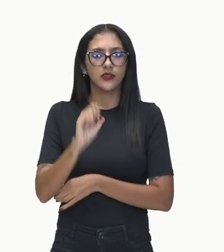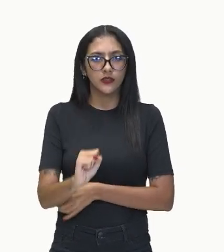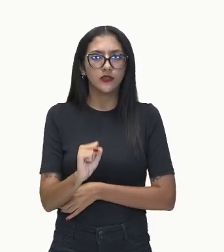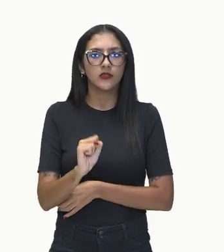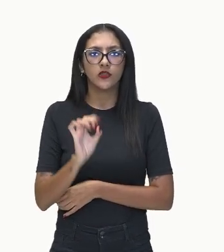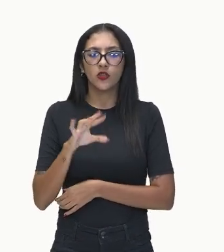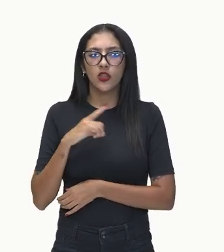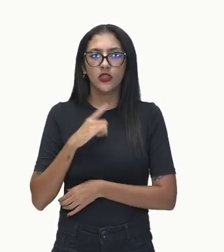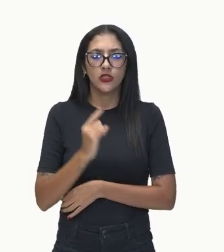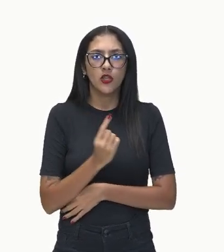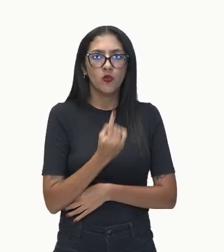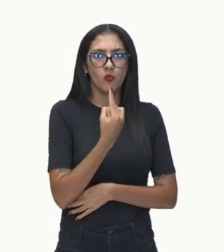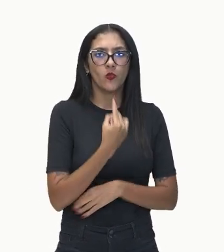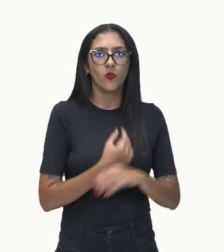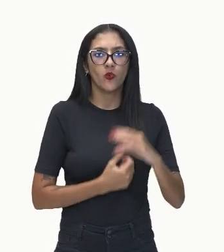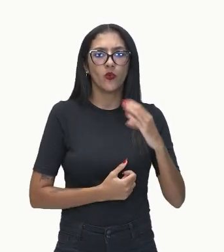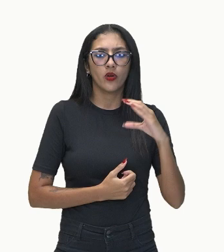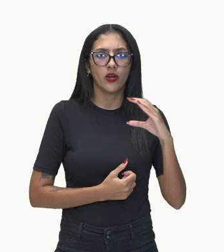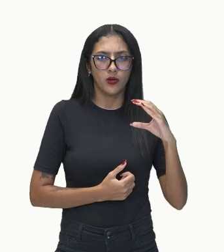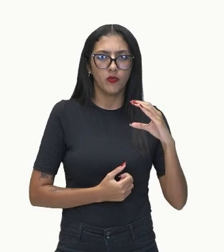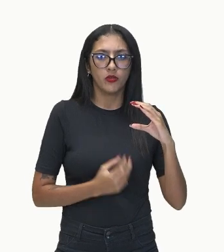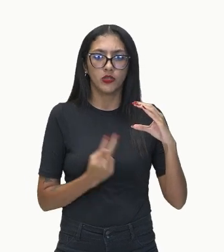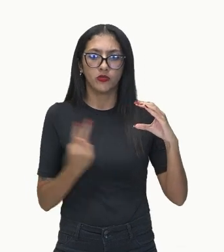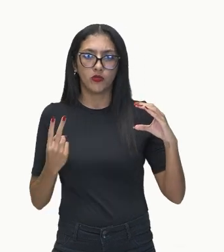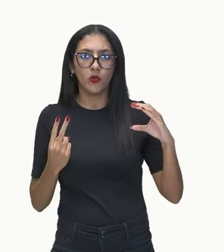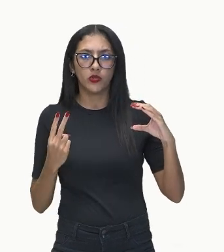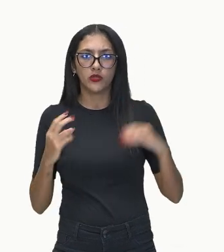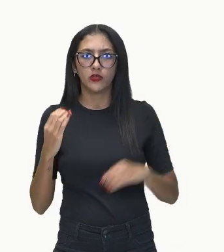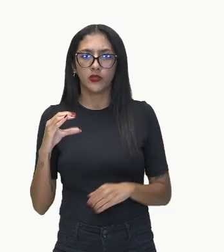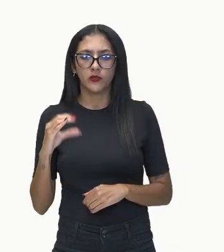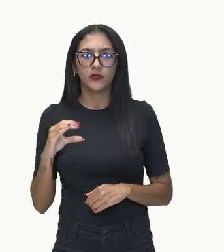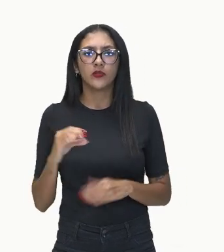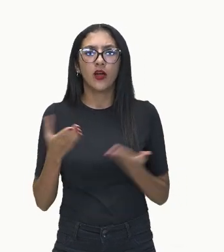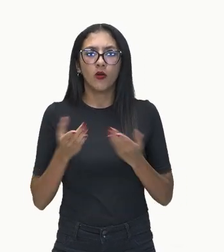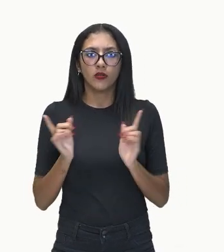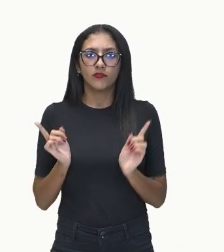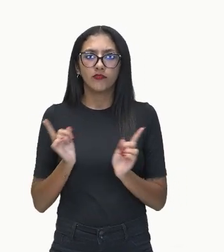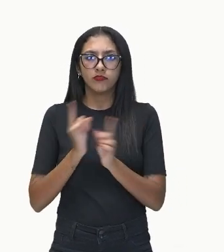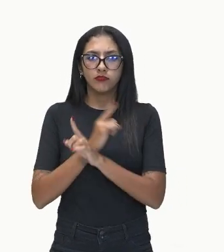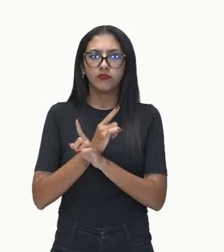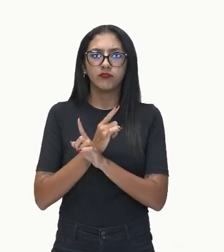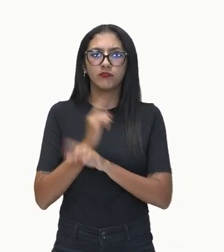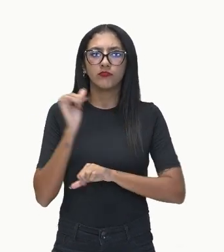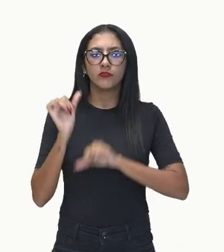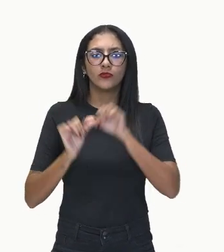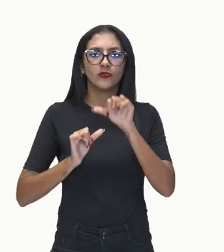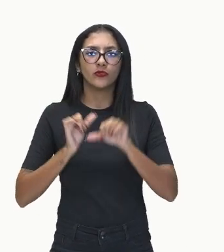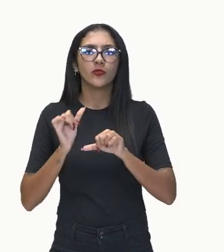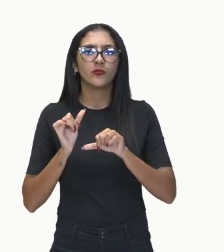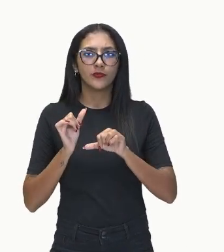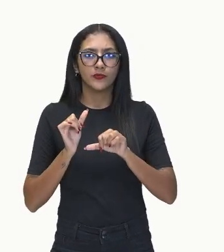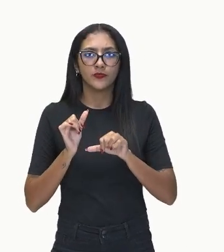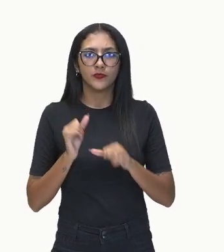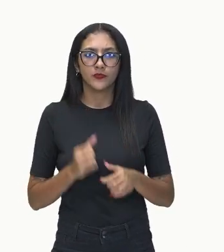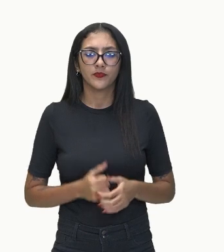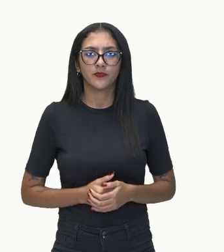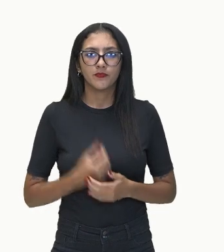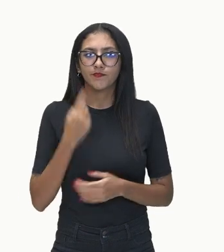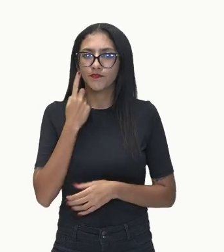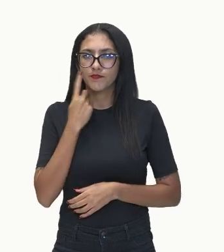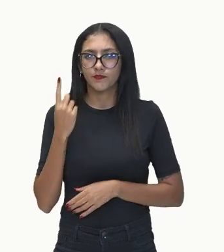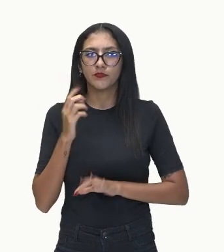tem um carbono para cá e 2 para cá. Agora inverteu, tem 2 carbonos para a primeira parte e 1 para a segunda